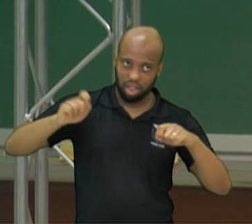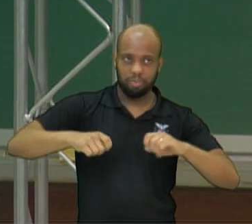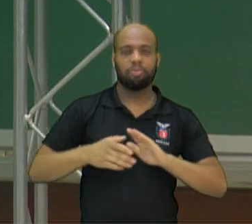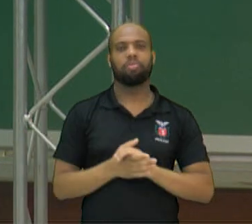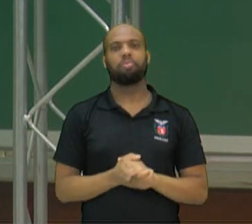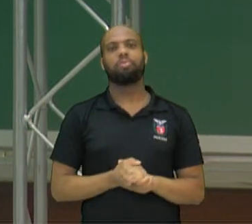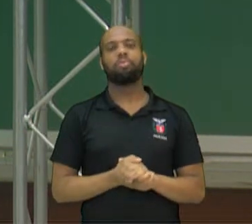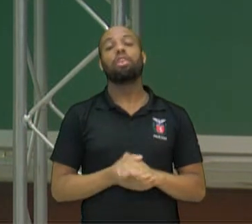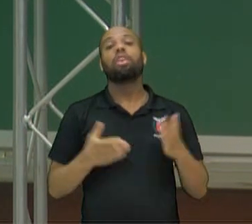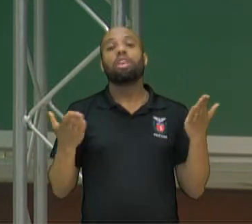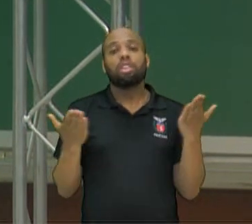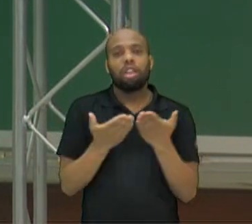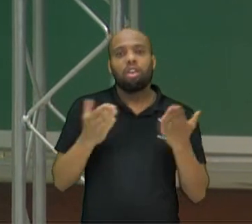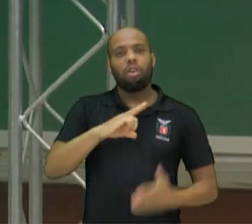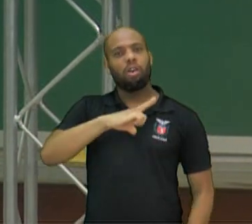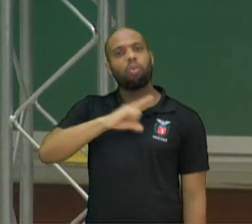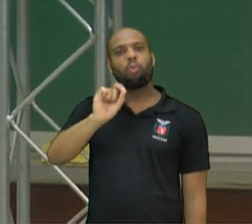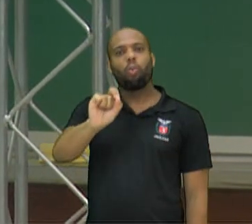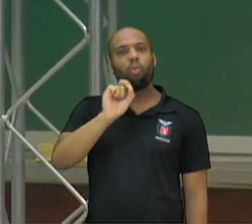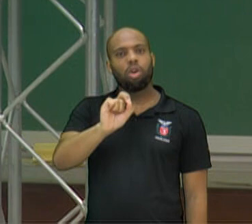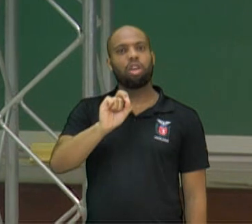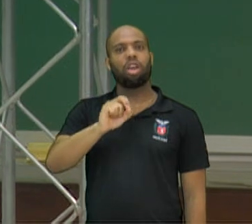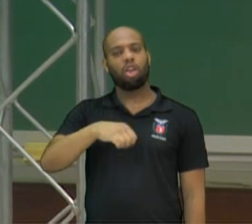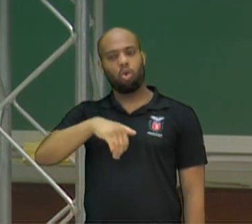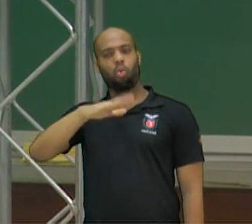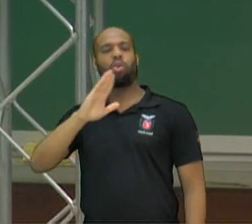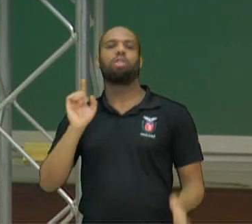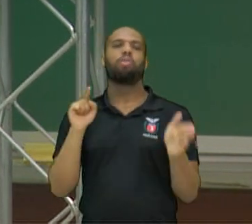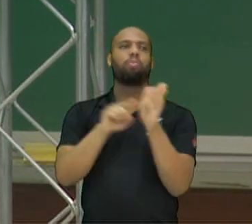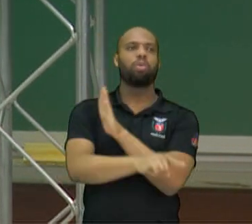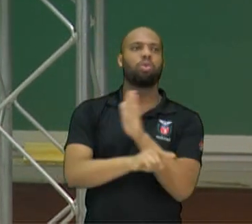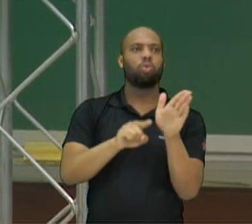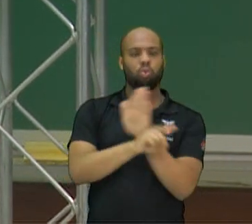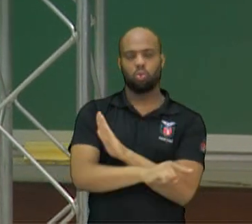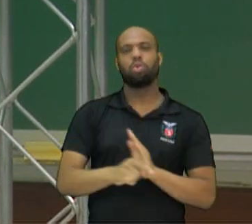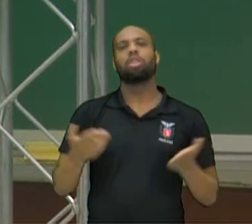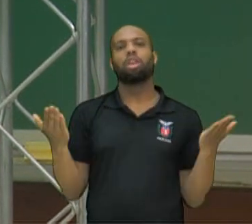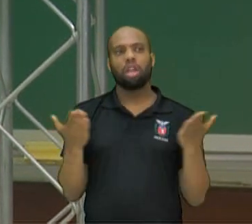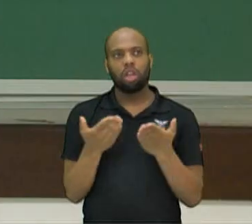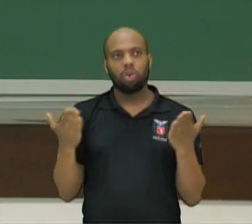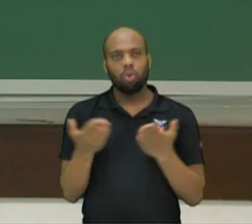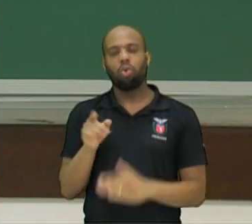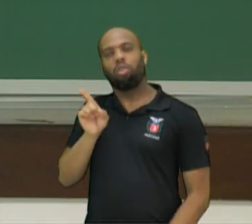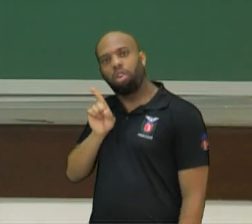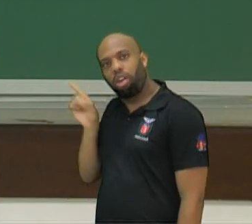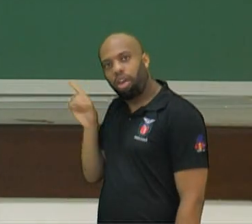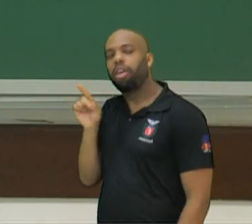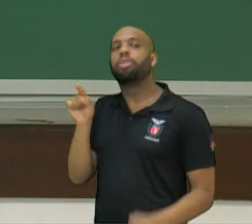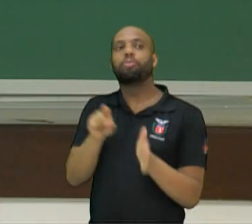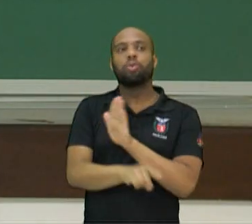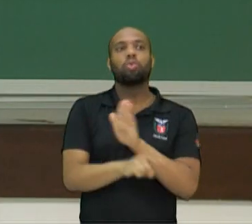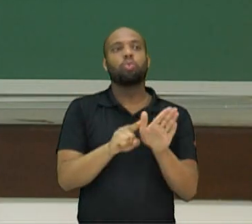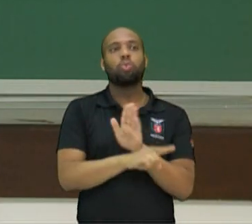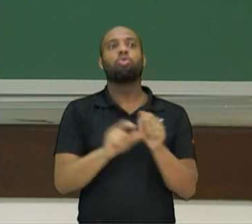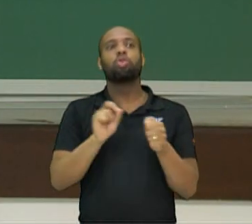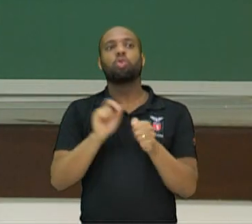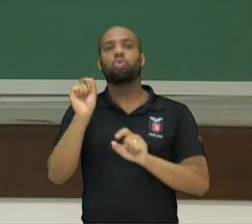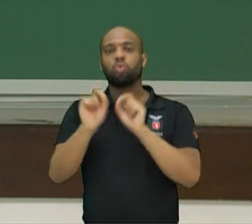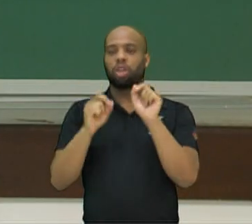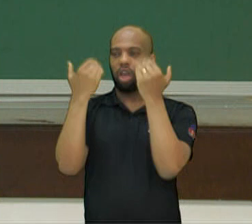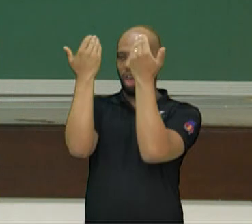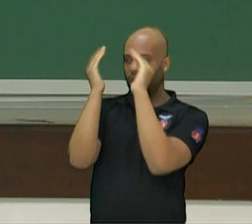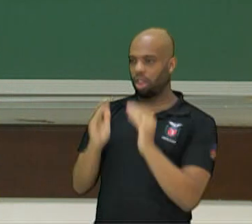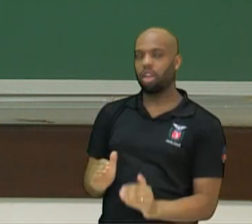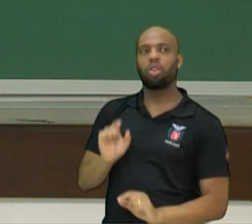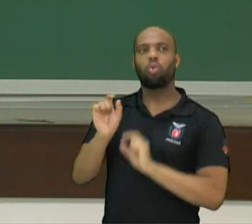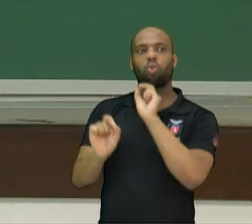Ok, nós estamos diante de mais uma questão e essa questão nós vamos analisar